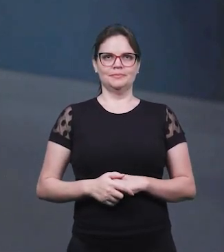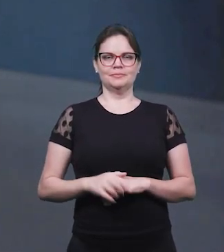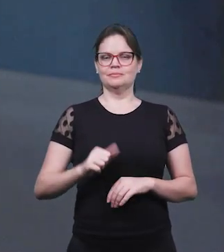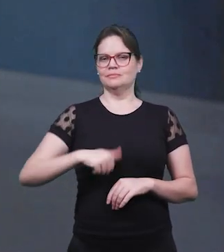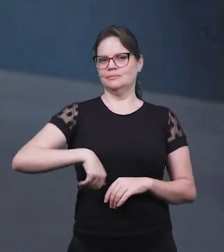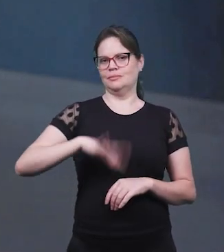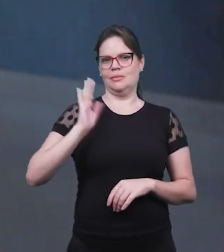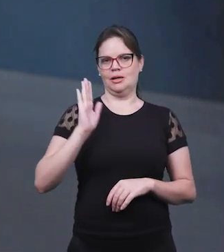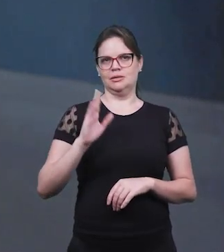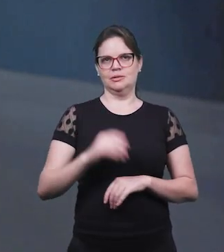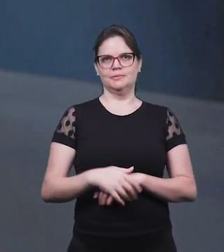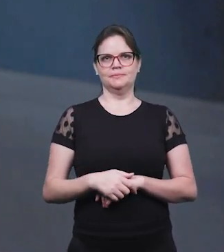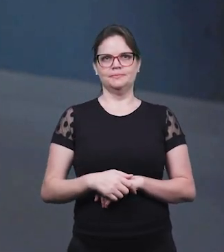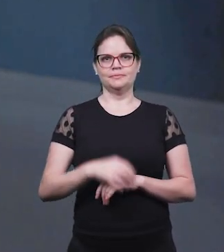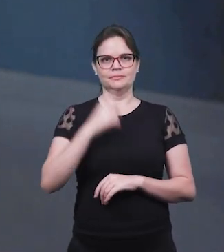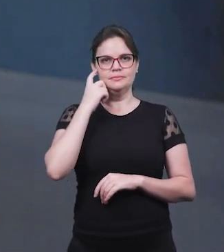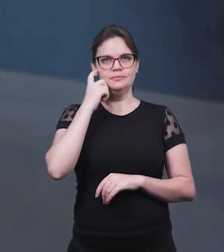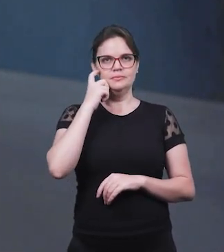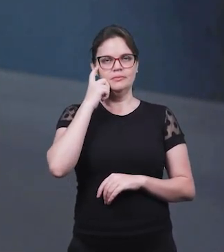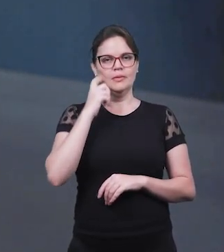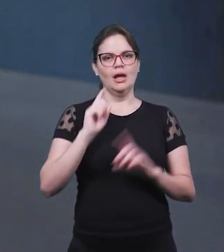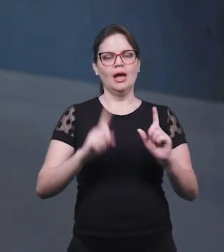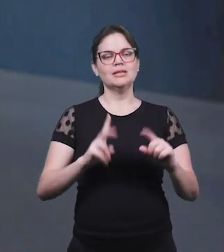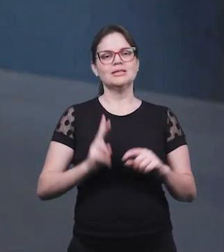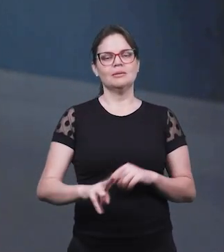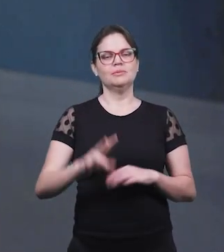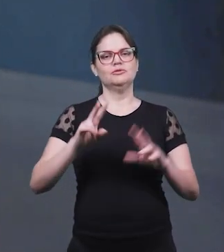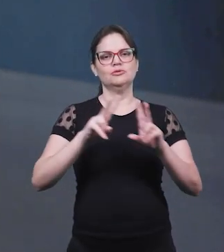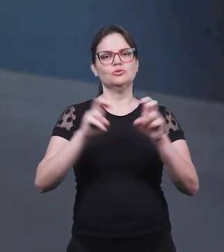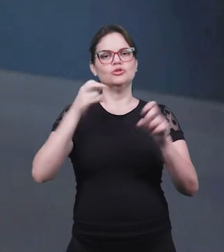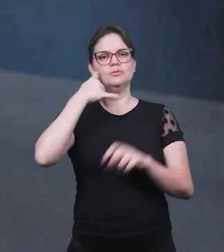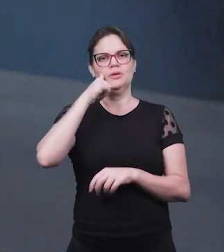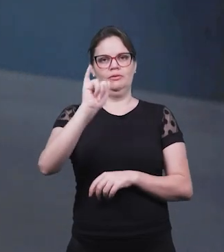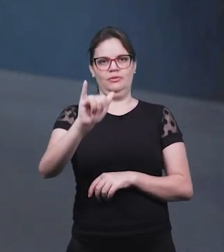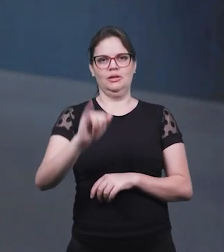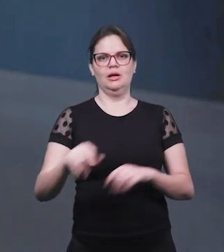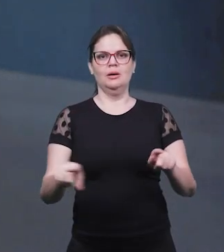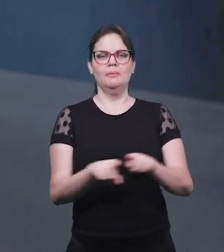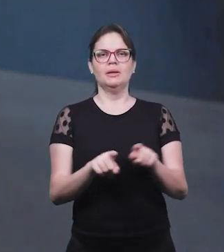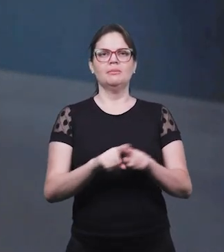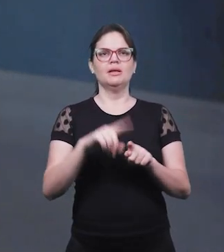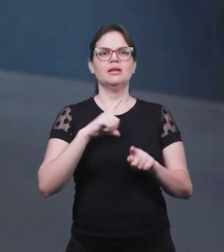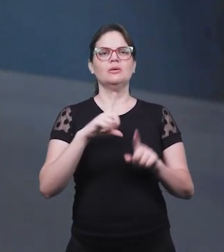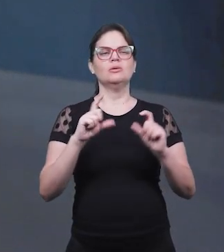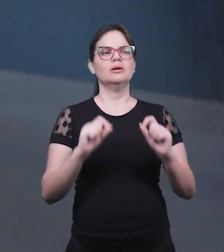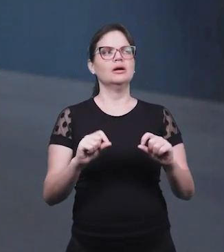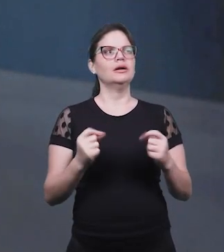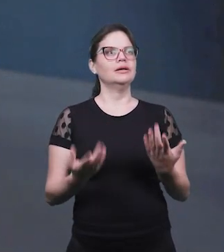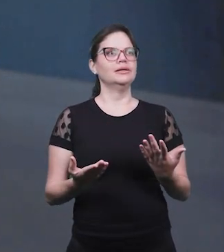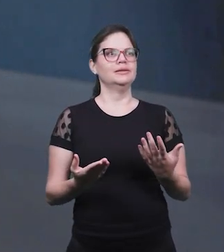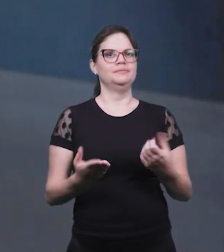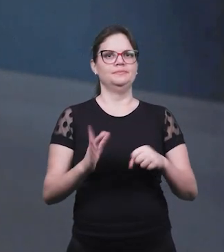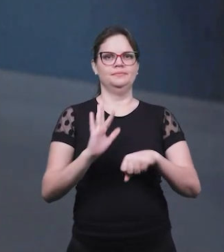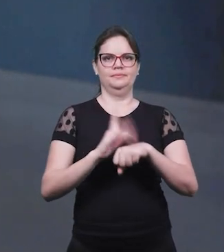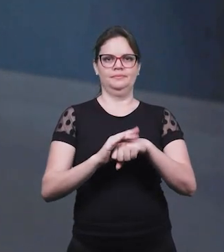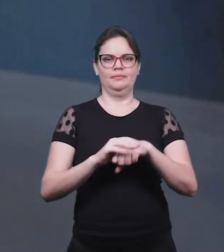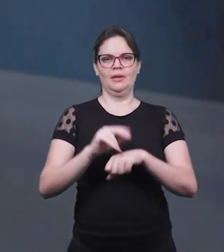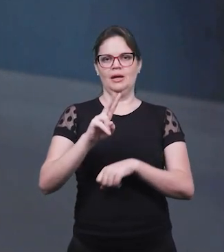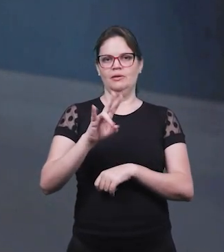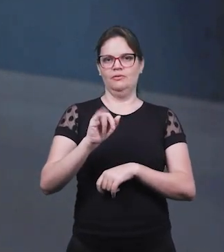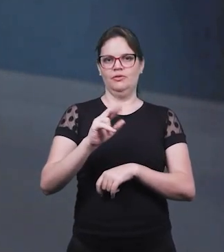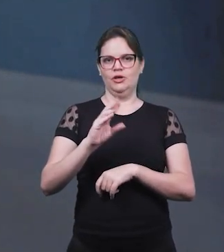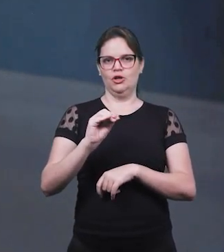né? Mas a gente atende muito questão de doenças como as